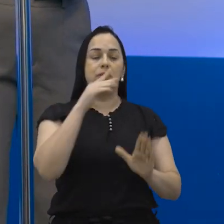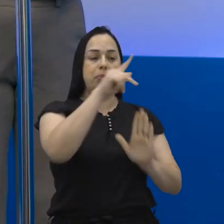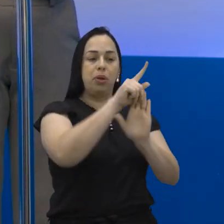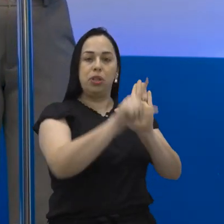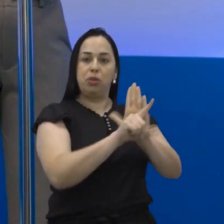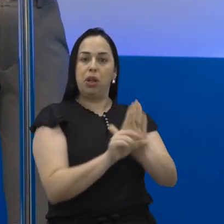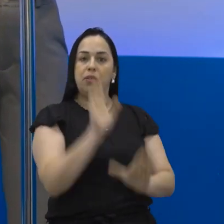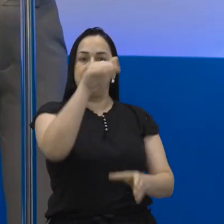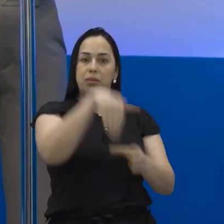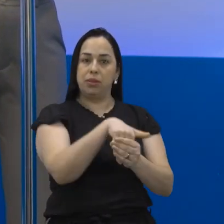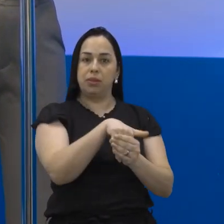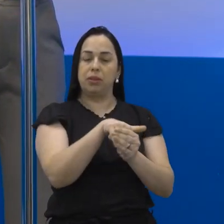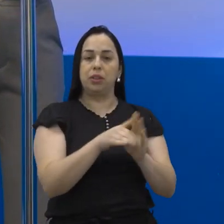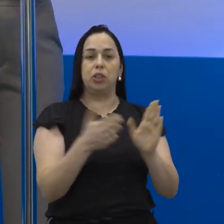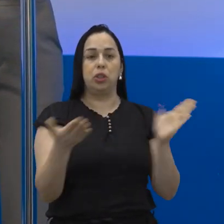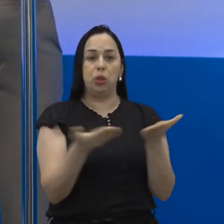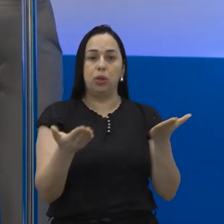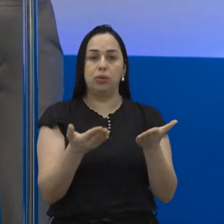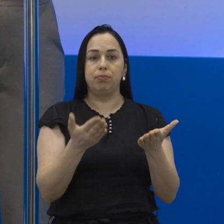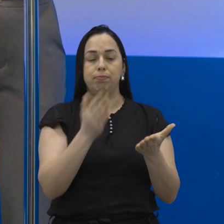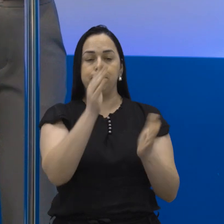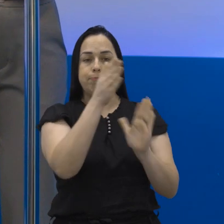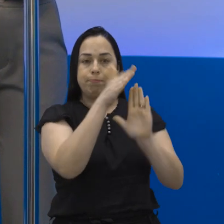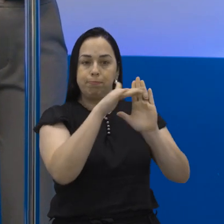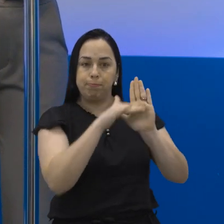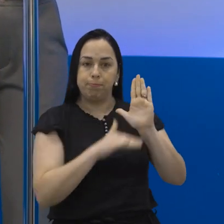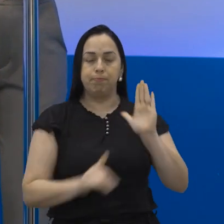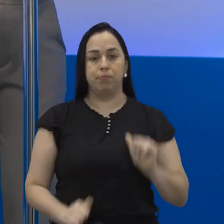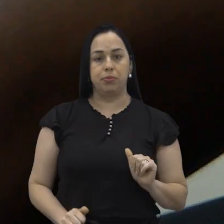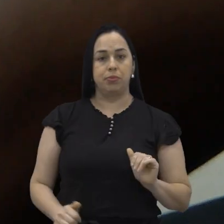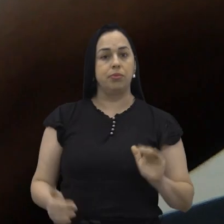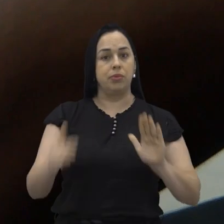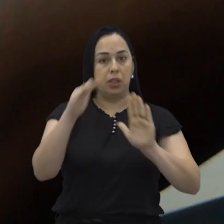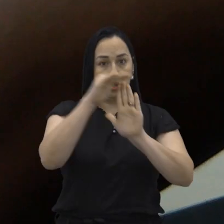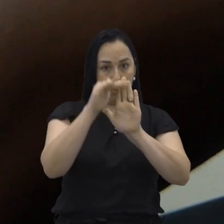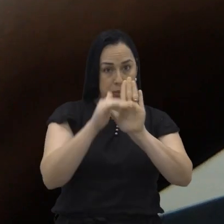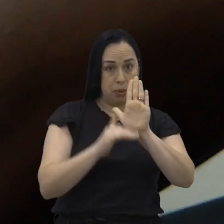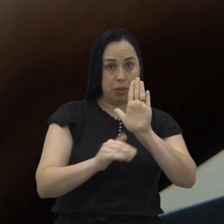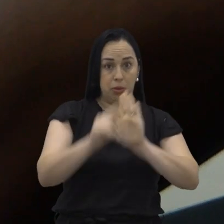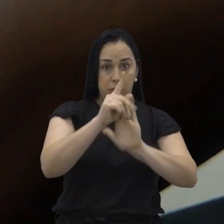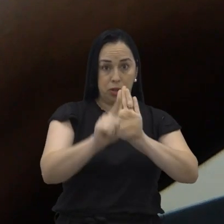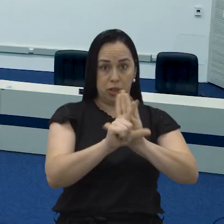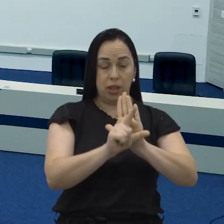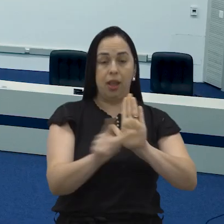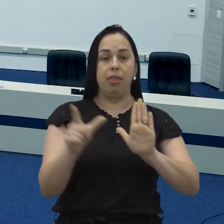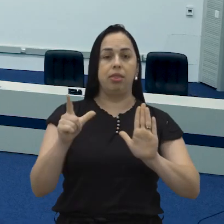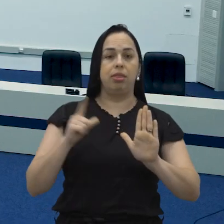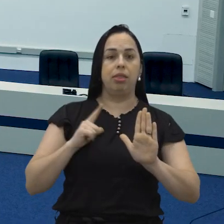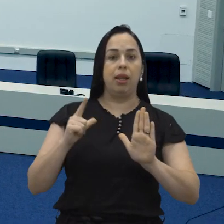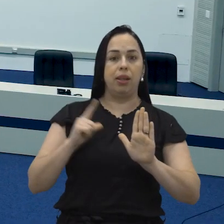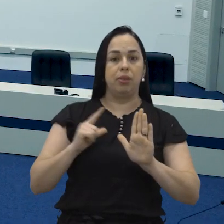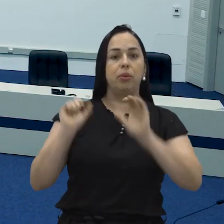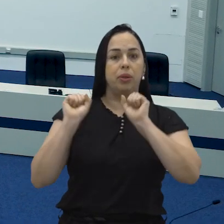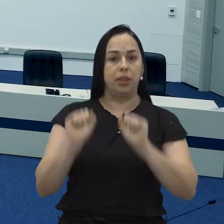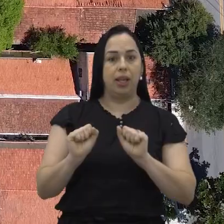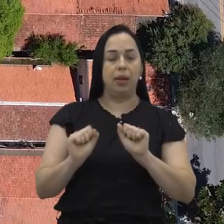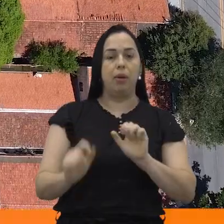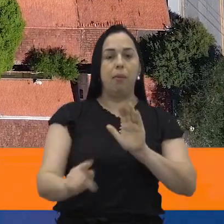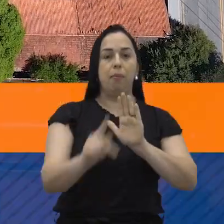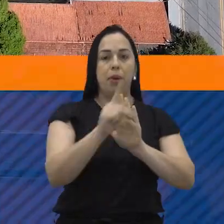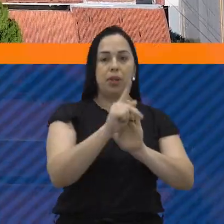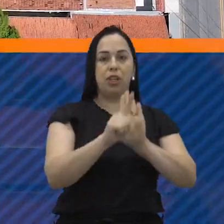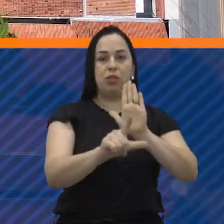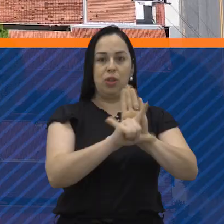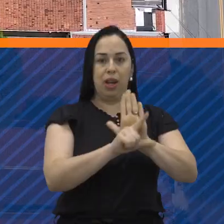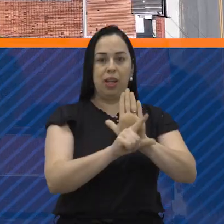parlamentares devem votar projetos de lei que estão na pauta do dia. Entre os projetos da pauta da sessão desta quinta está a matéria